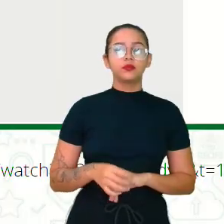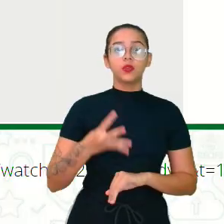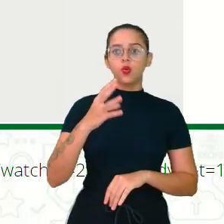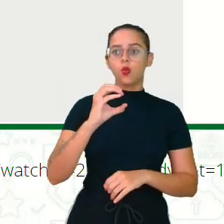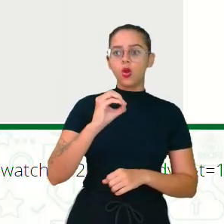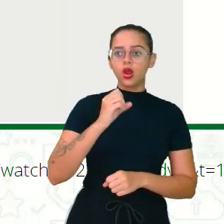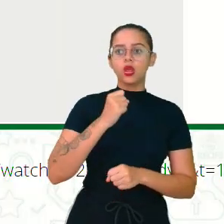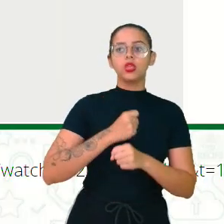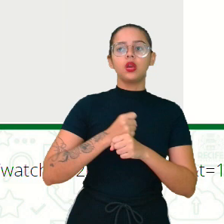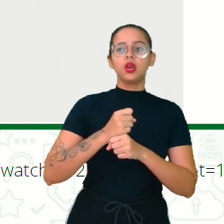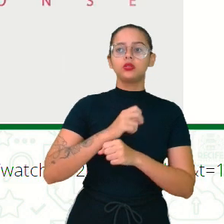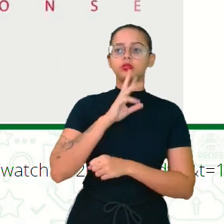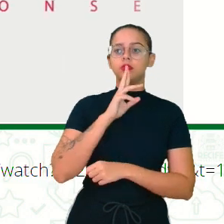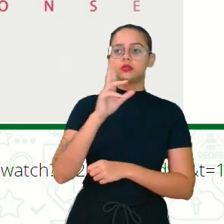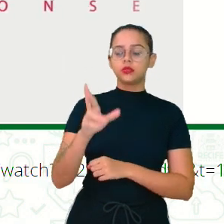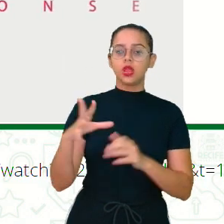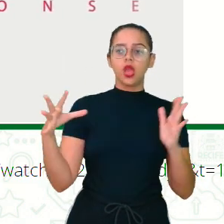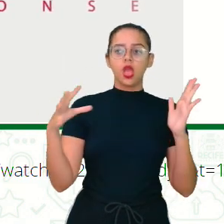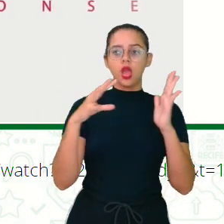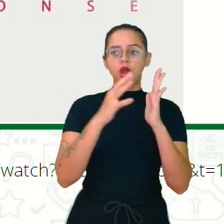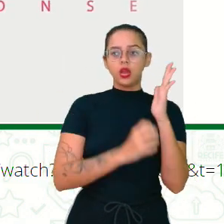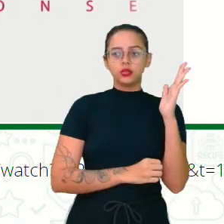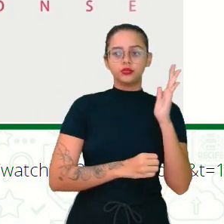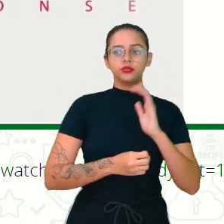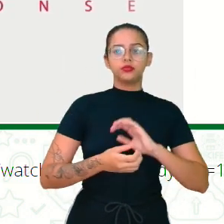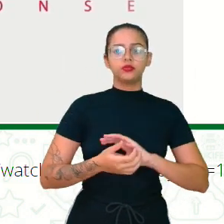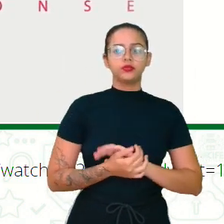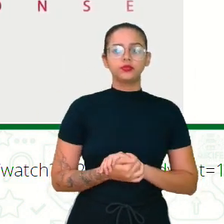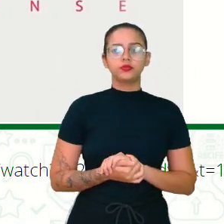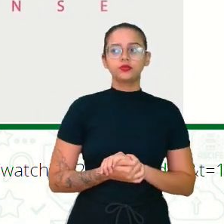40 anos de resposta à AIDS, tá?